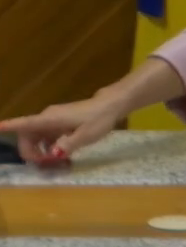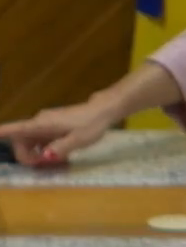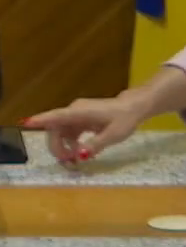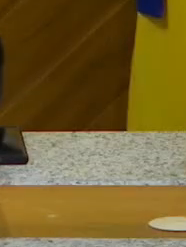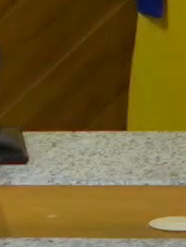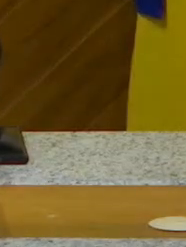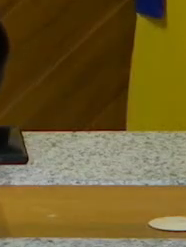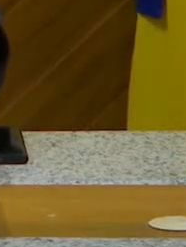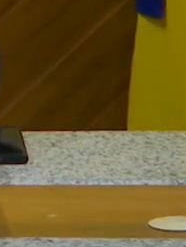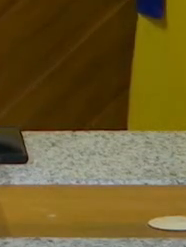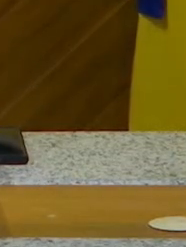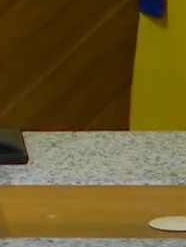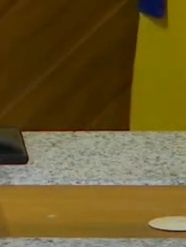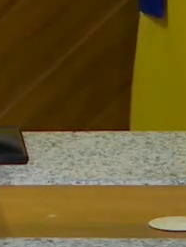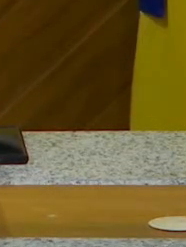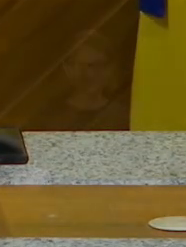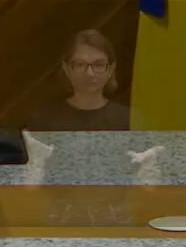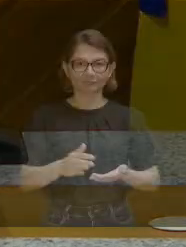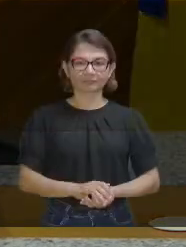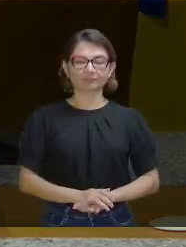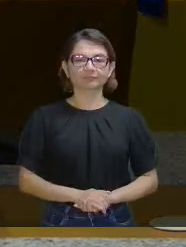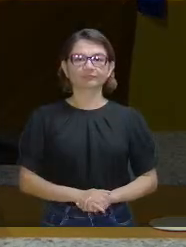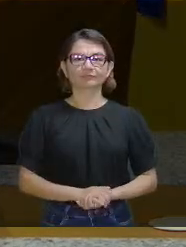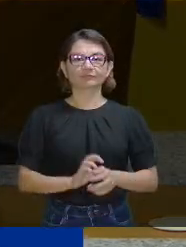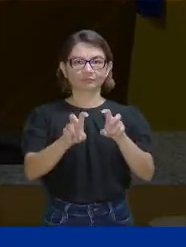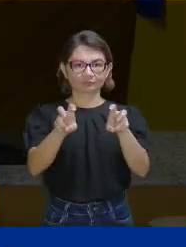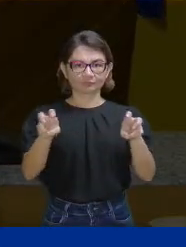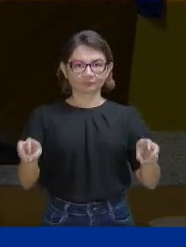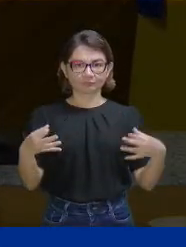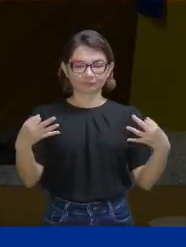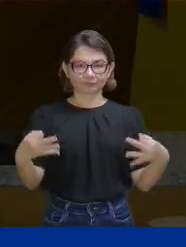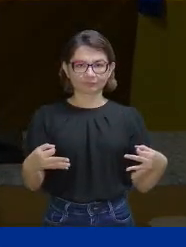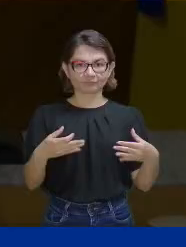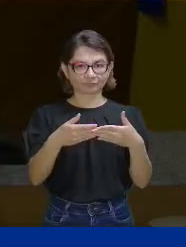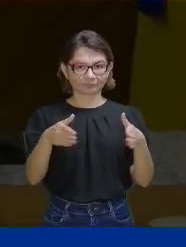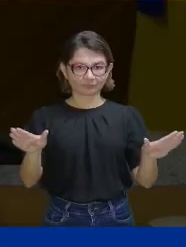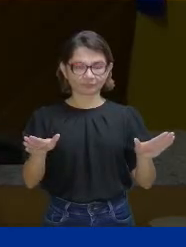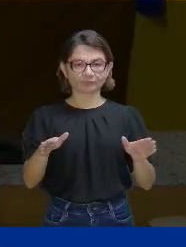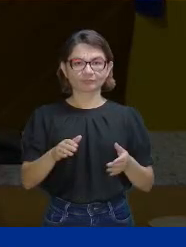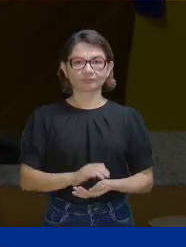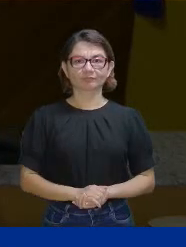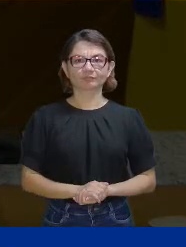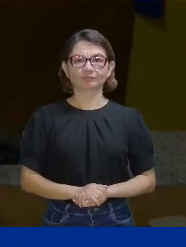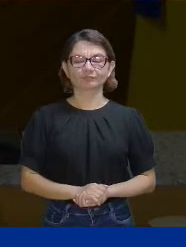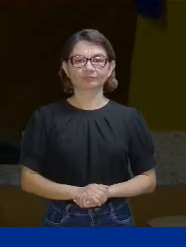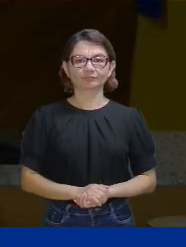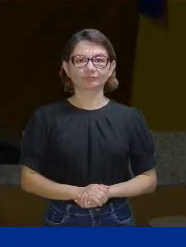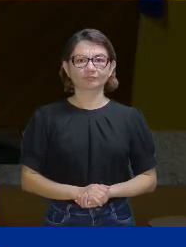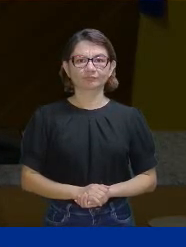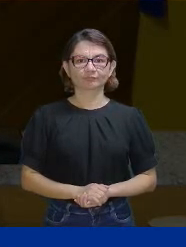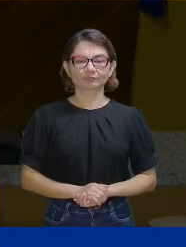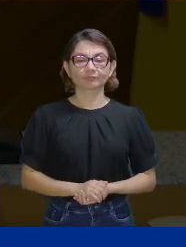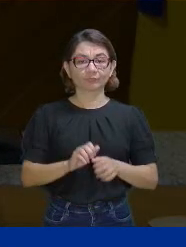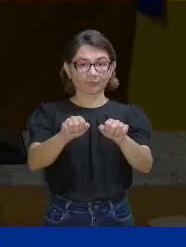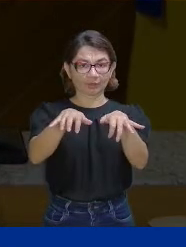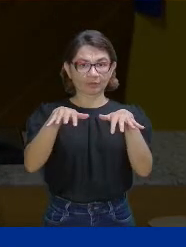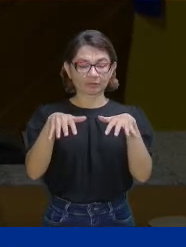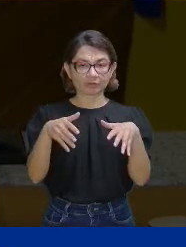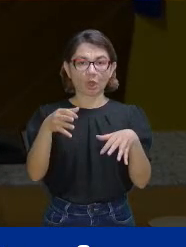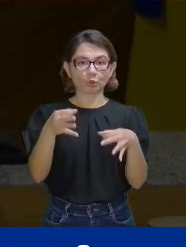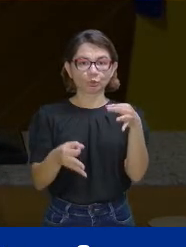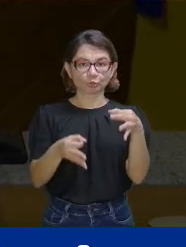Boa tarde a todos. Foco no desembargador Mário Mazurek, na tela do cantilho superior, logo do TRP, direito inferior, janela de Libras com